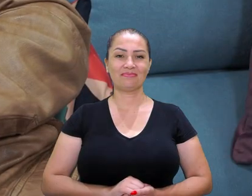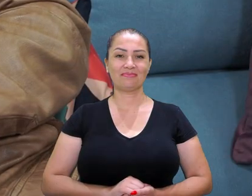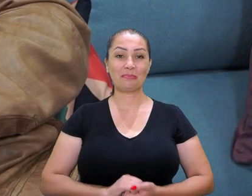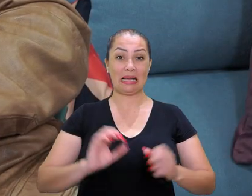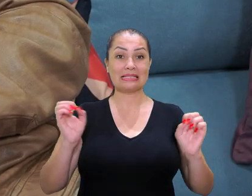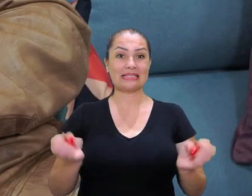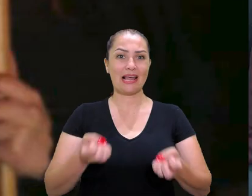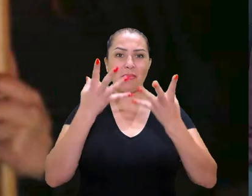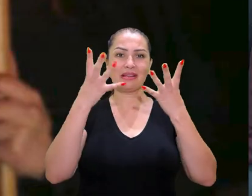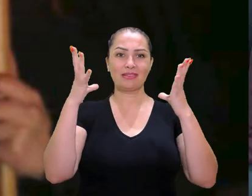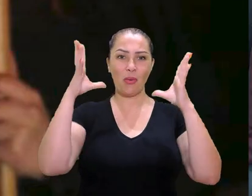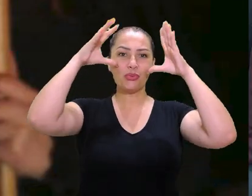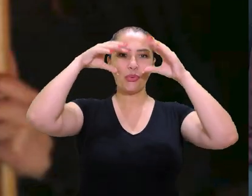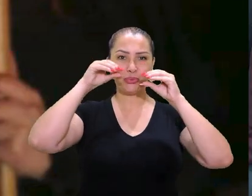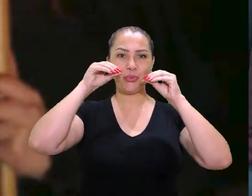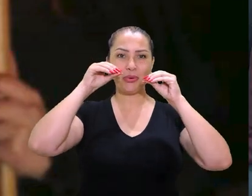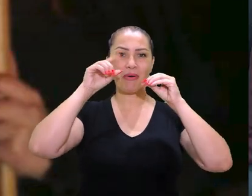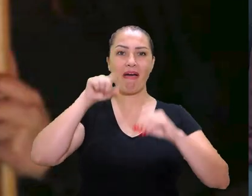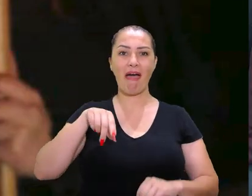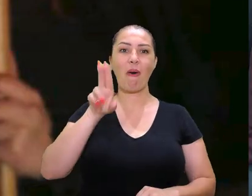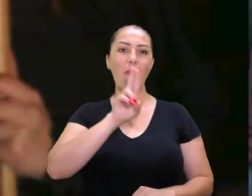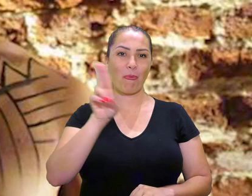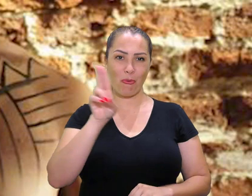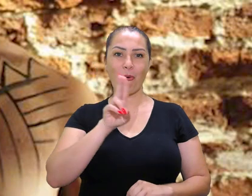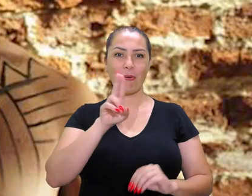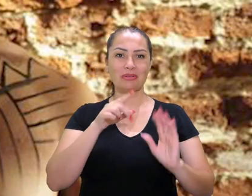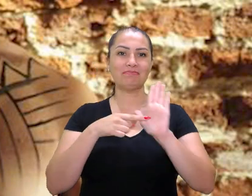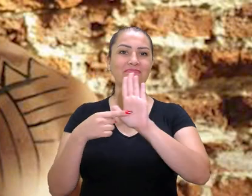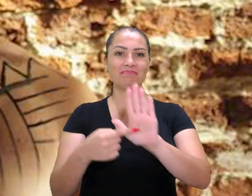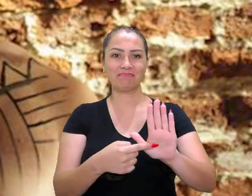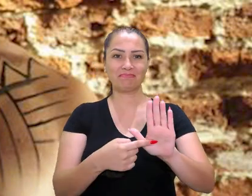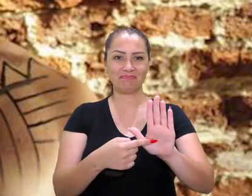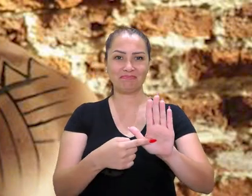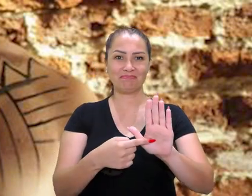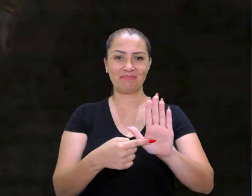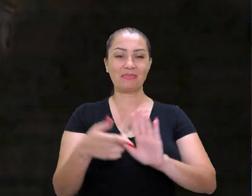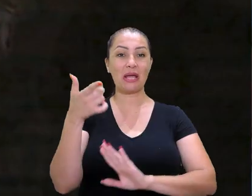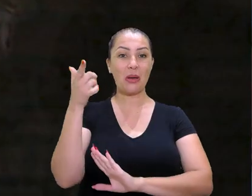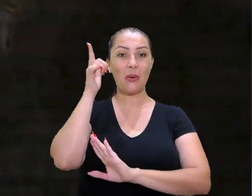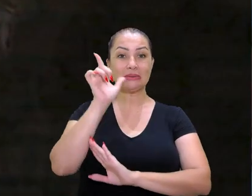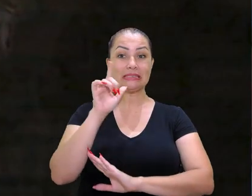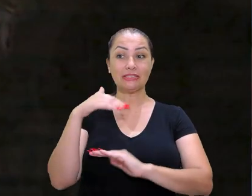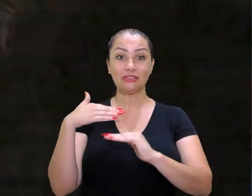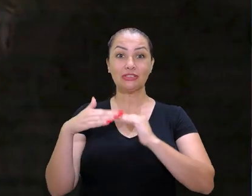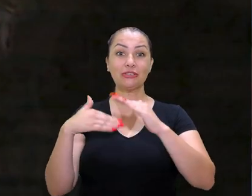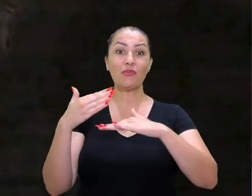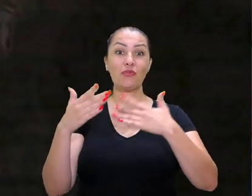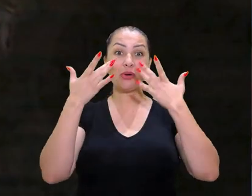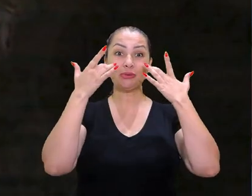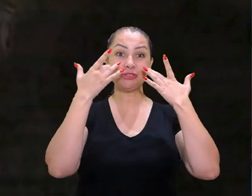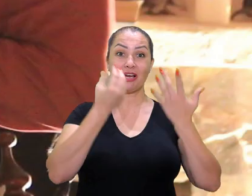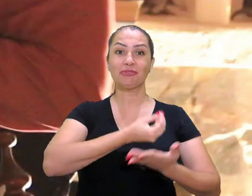Celebração Noturna era o nome do espetáculo, que a gente desenvolvia o Teatro Vivência, e foi muito